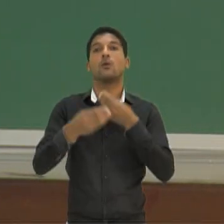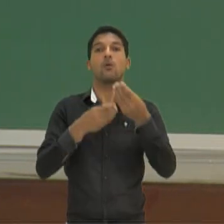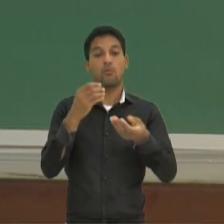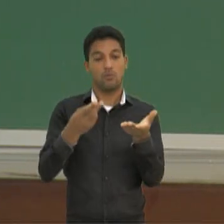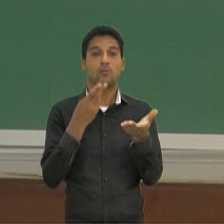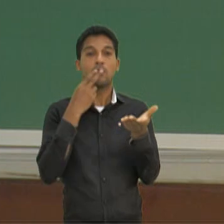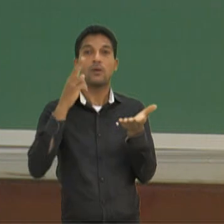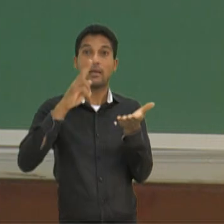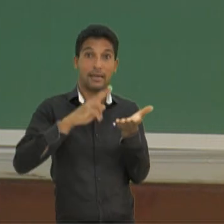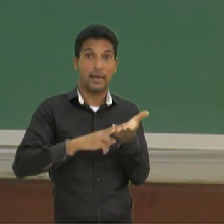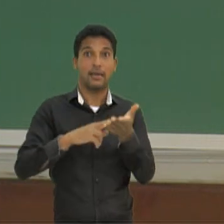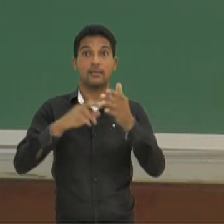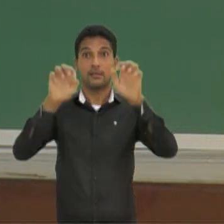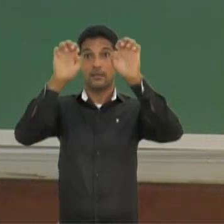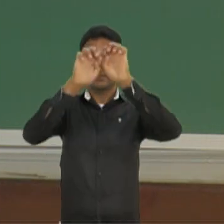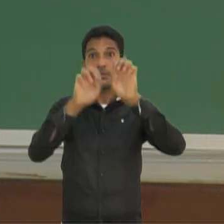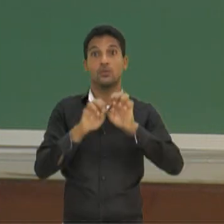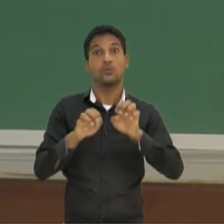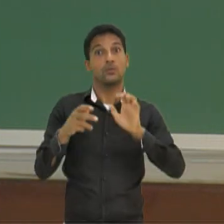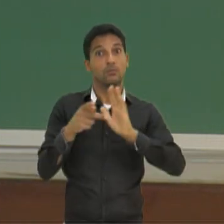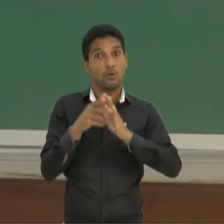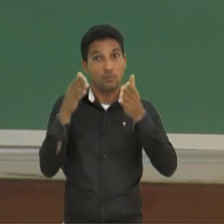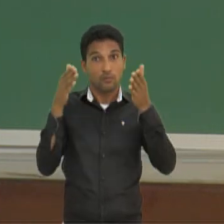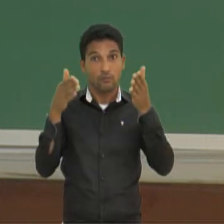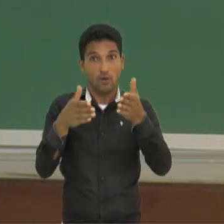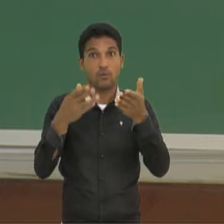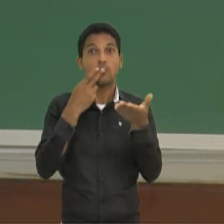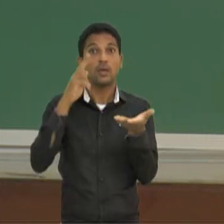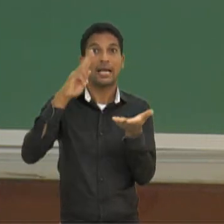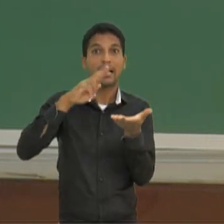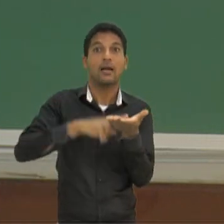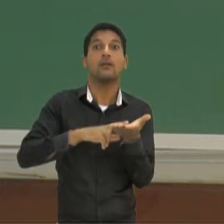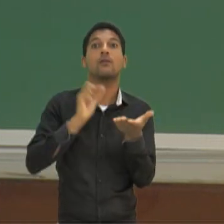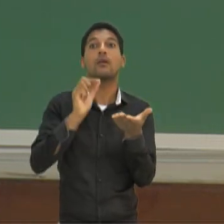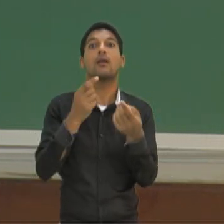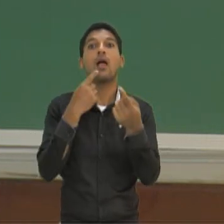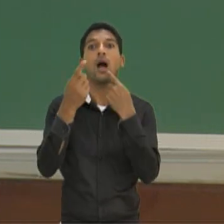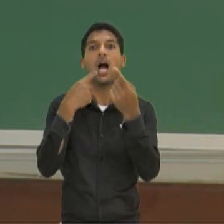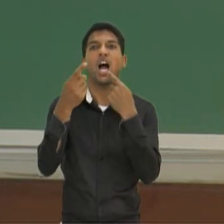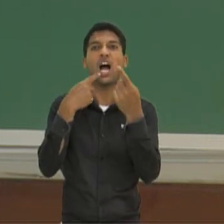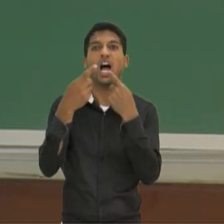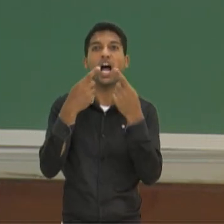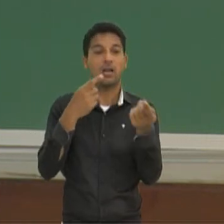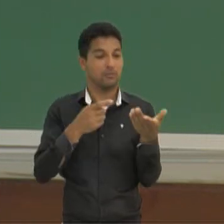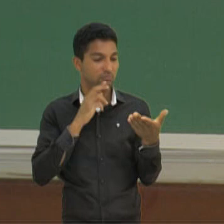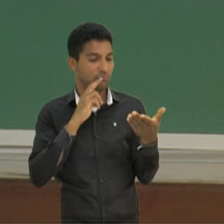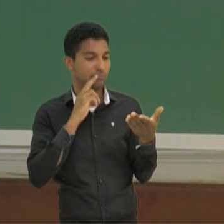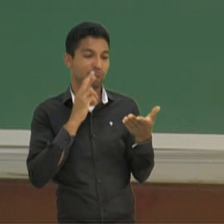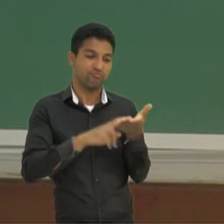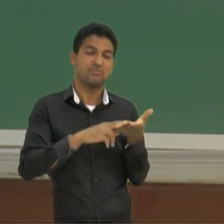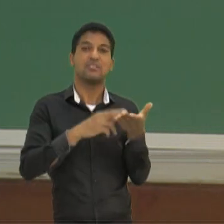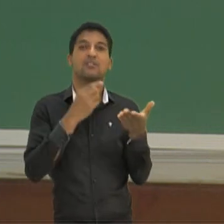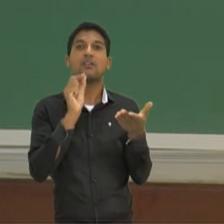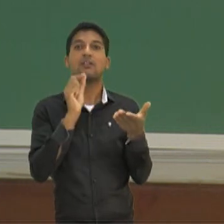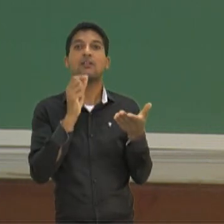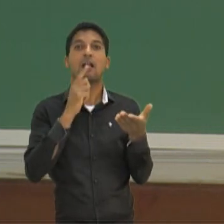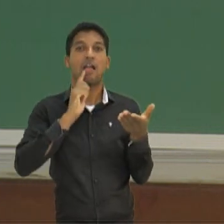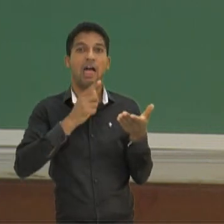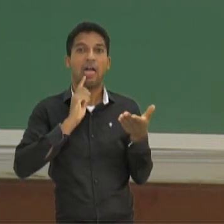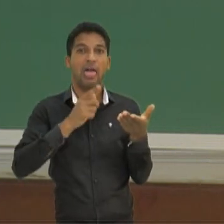de reclamação. Então, especificamente hoje, nós trabalharemos com esse gênero discursivo, né,